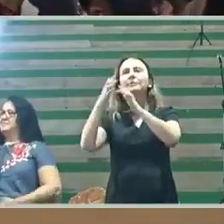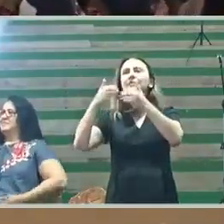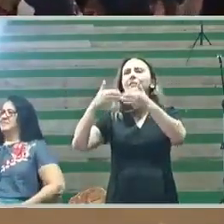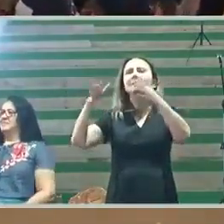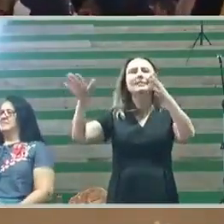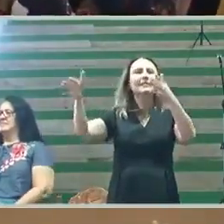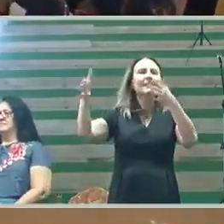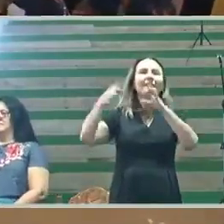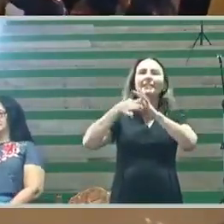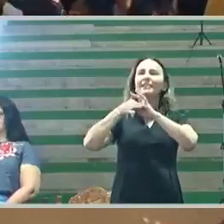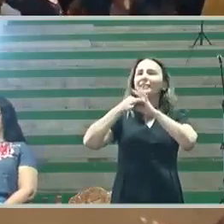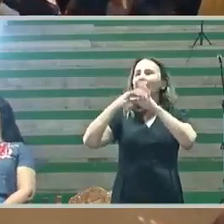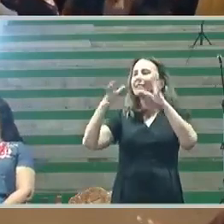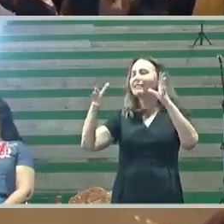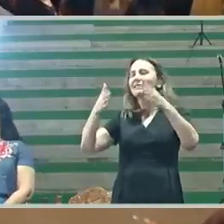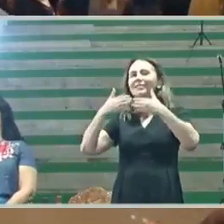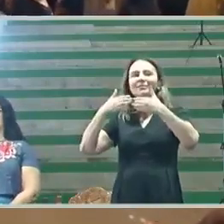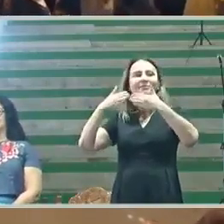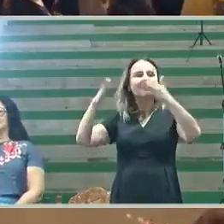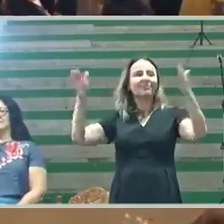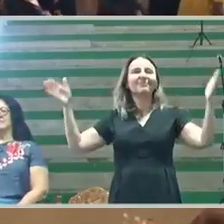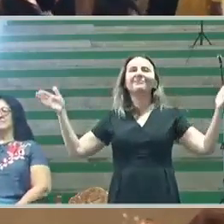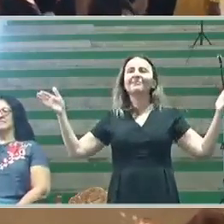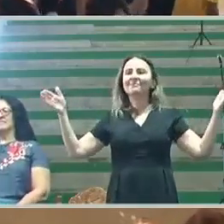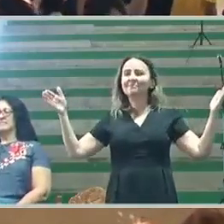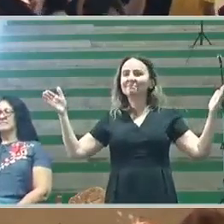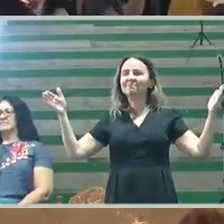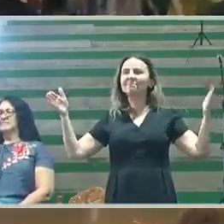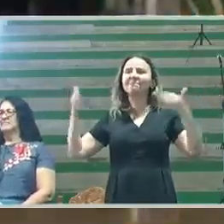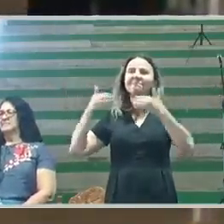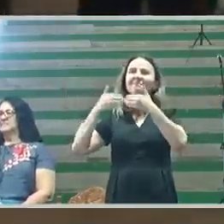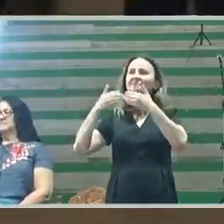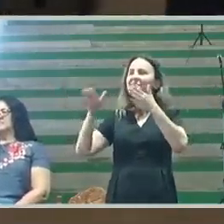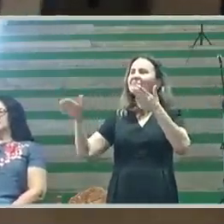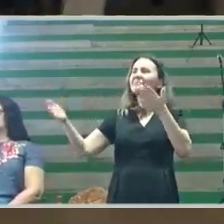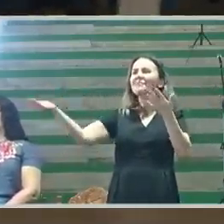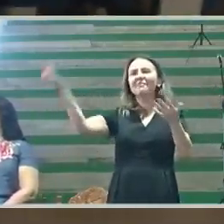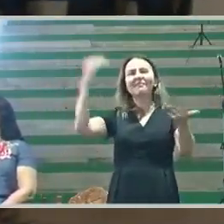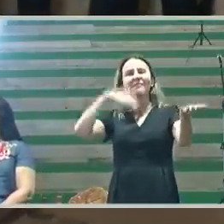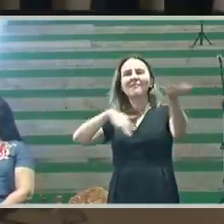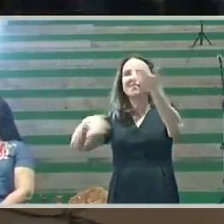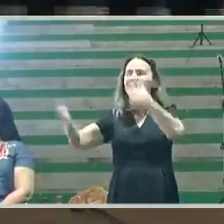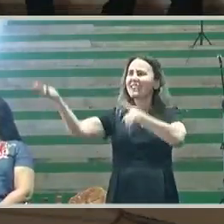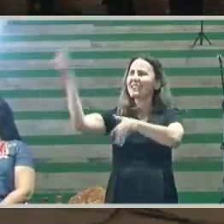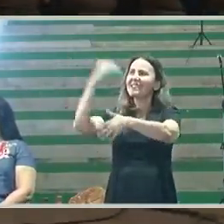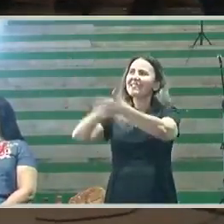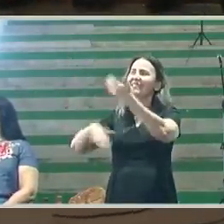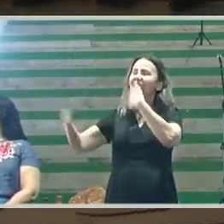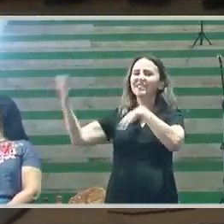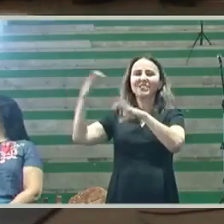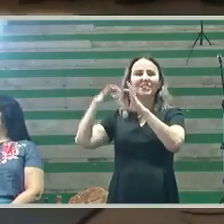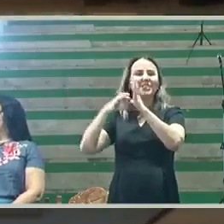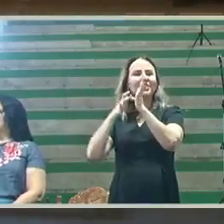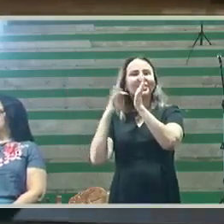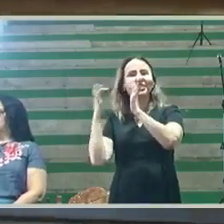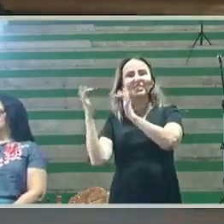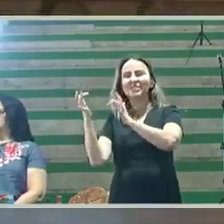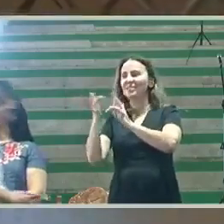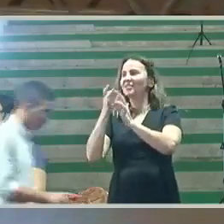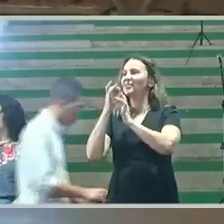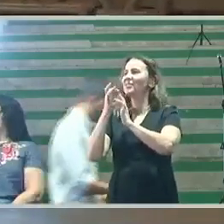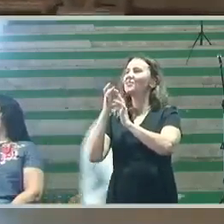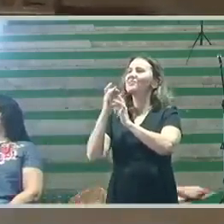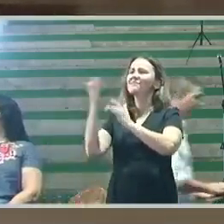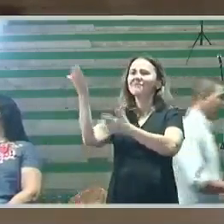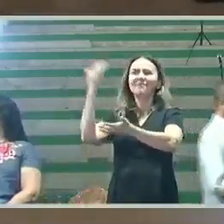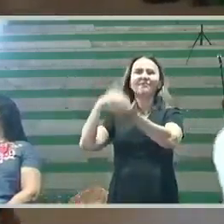entra, entra, entra, entra, entra, entra, entra, entra, entra,